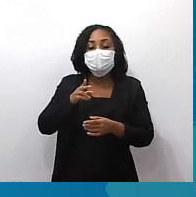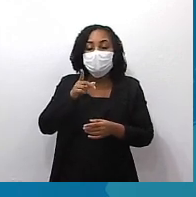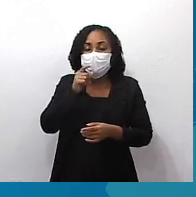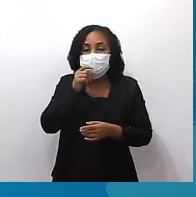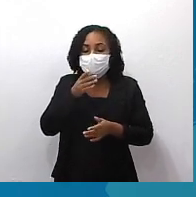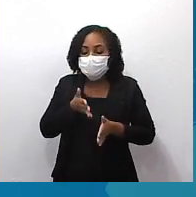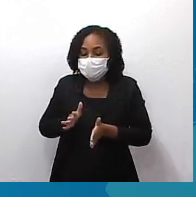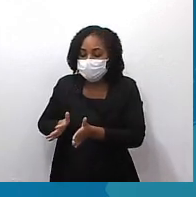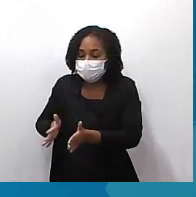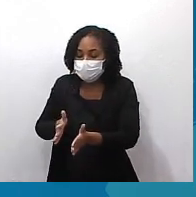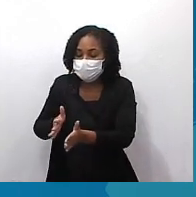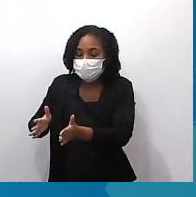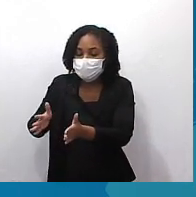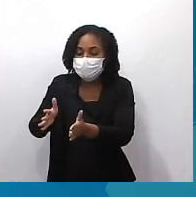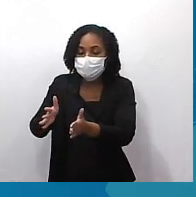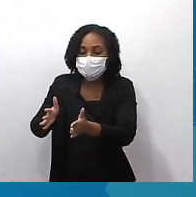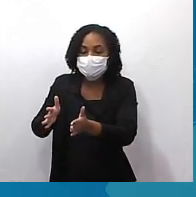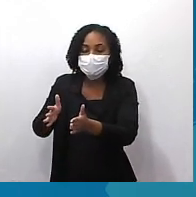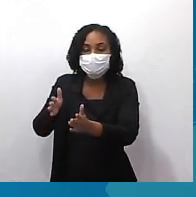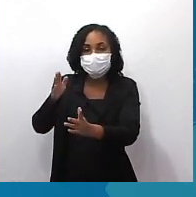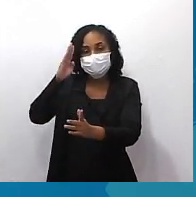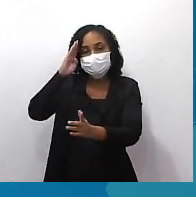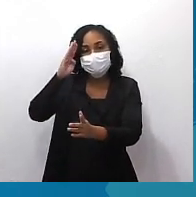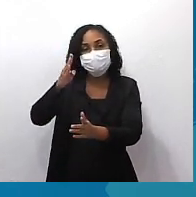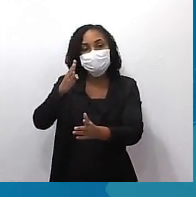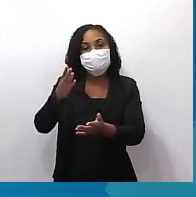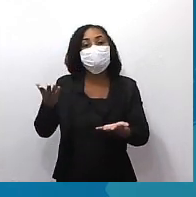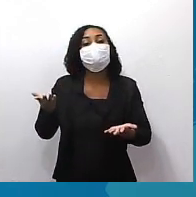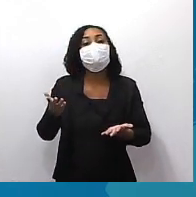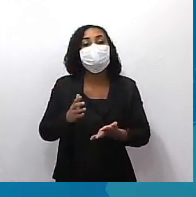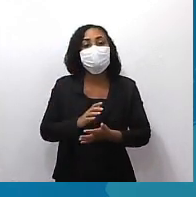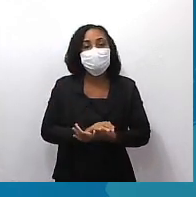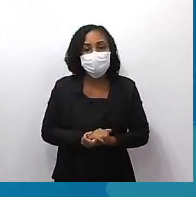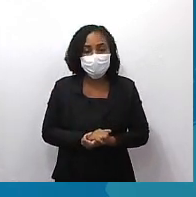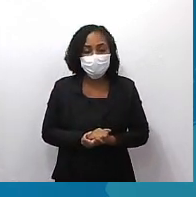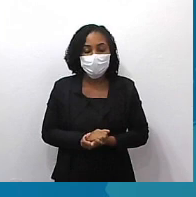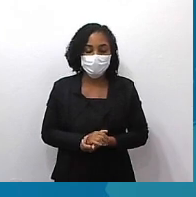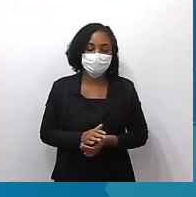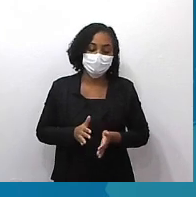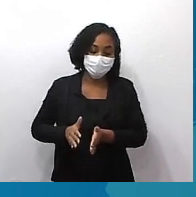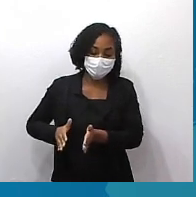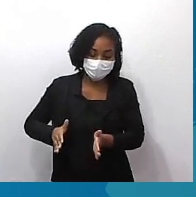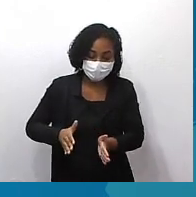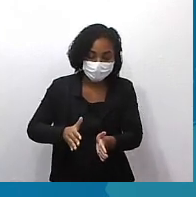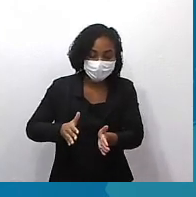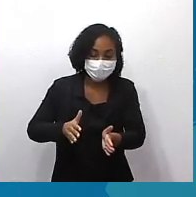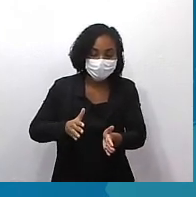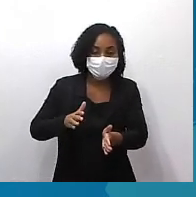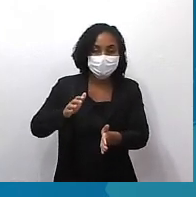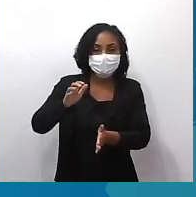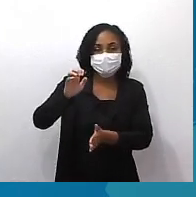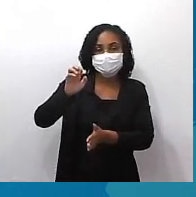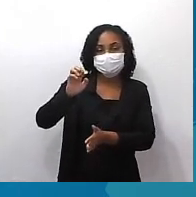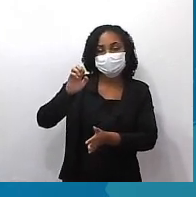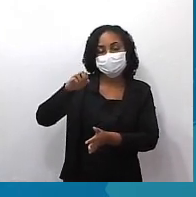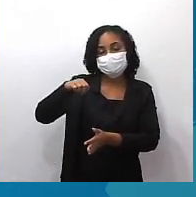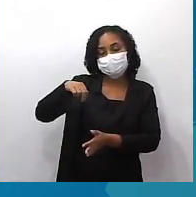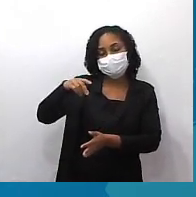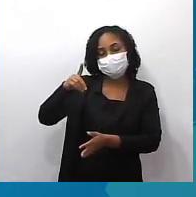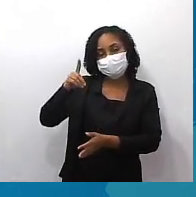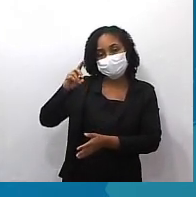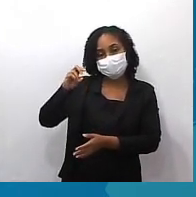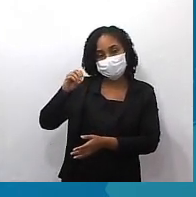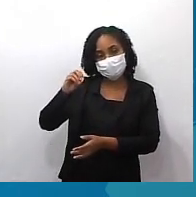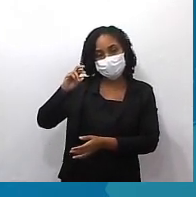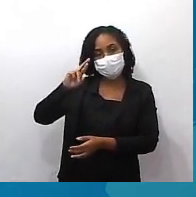afluente ele vai desaguar no rio principal. Então aí eu vou ter uma drenagem endorreica. Ambos os